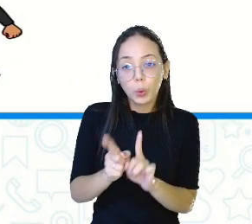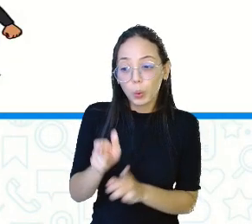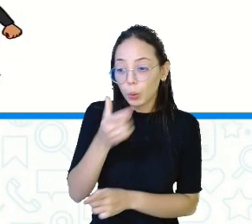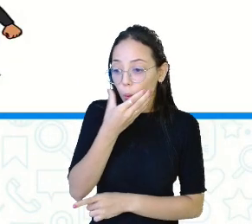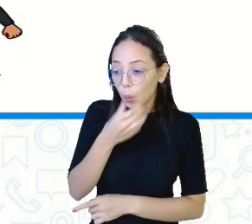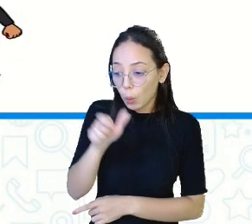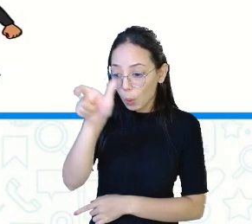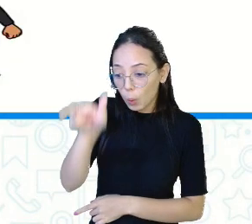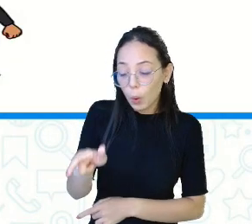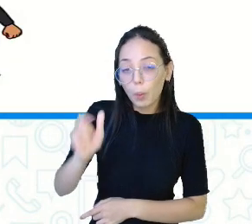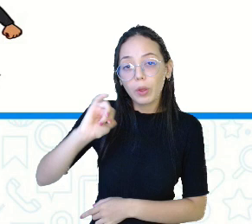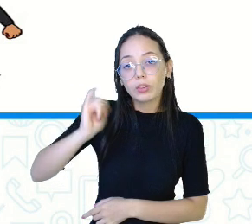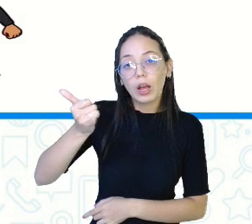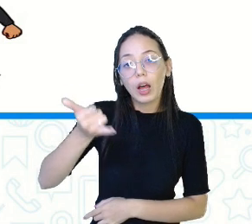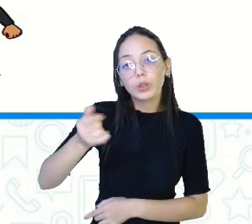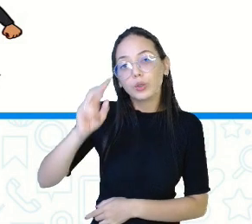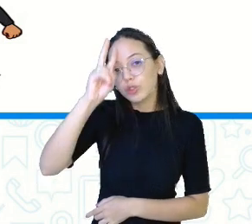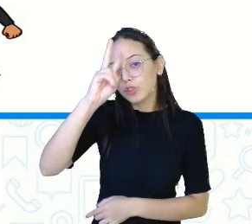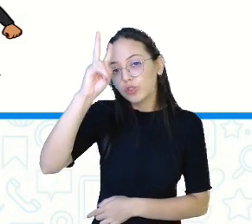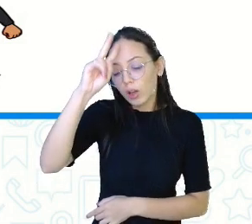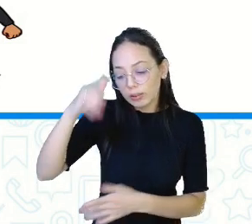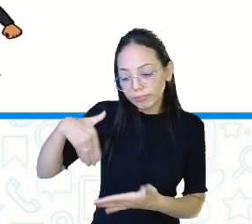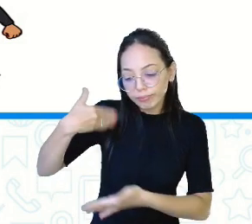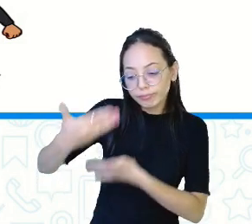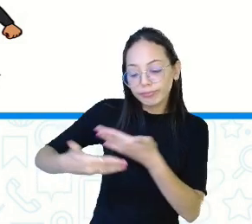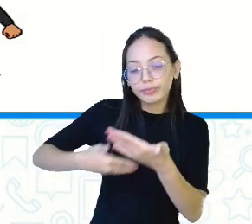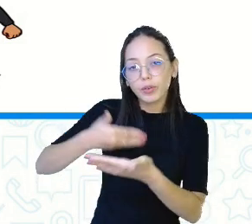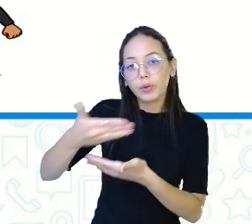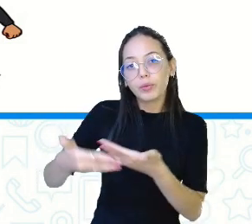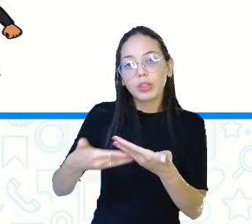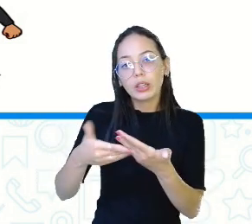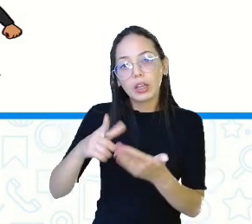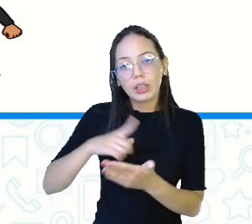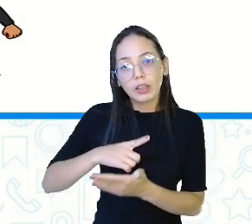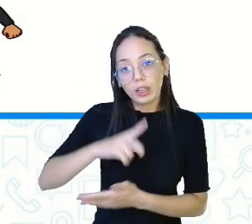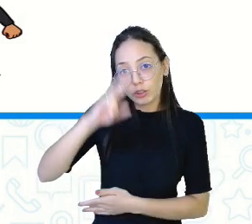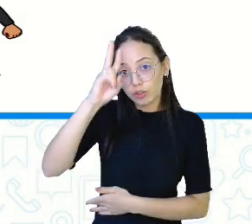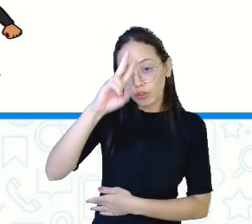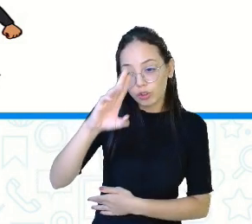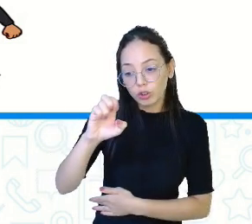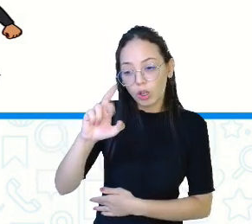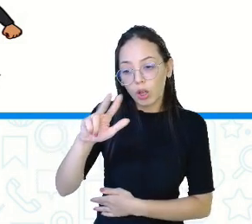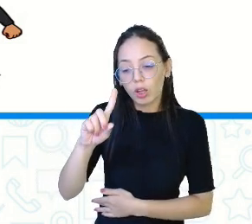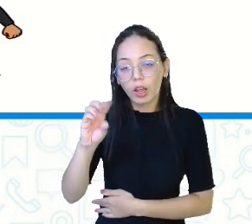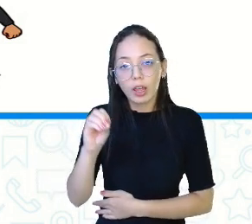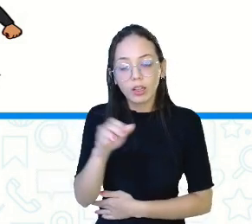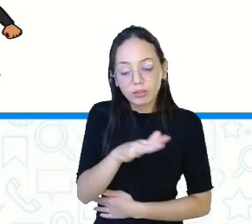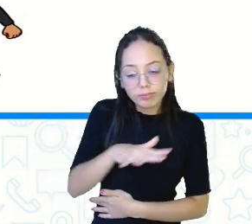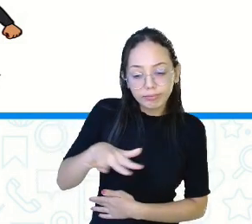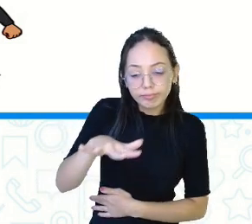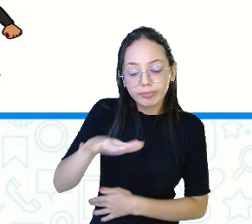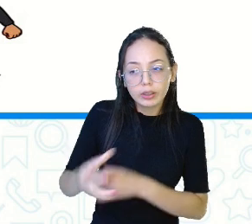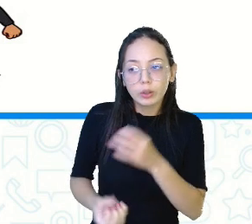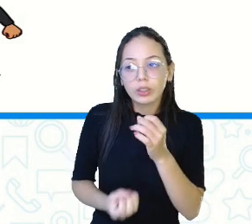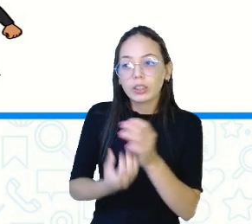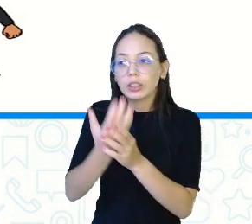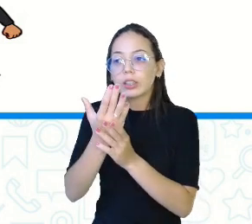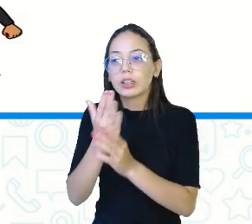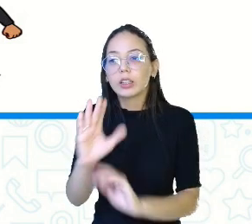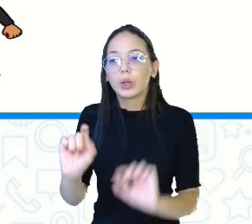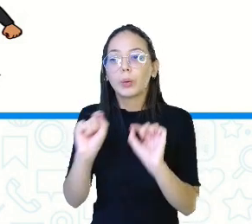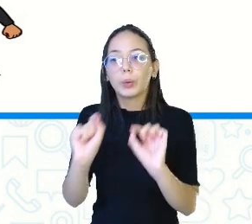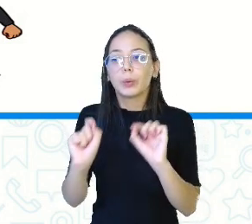uma história desenvolvida em torno de um enredo, uma situação que dá origens